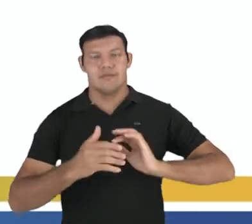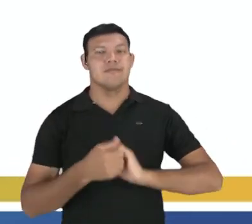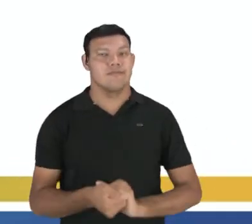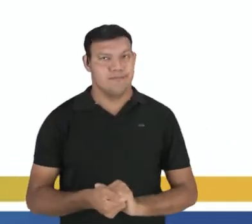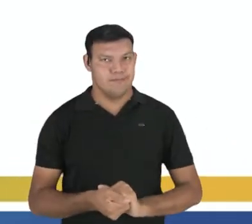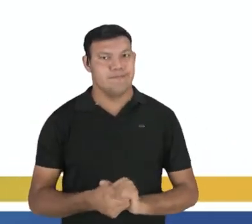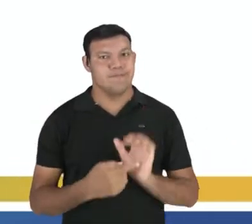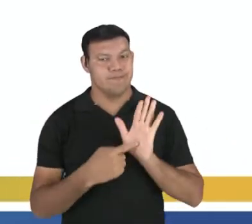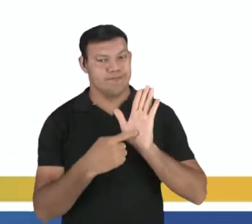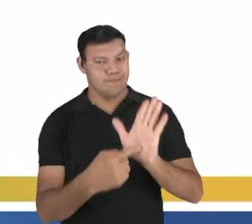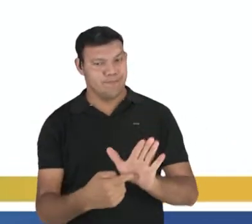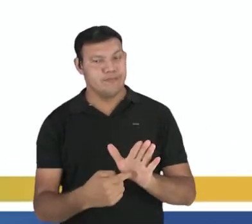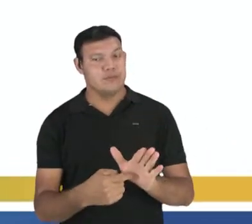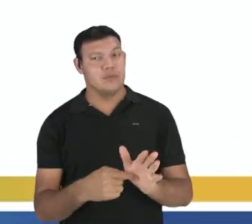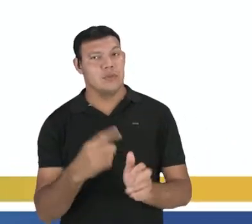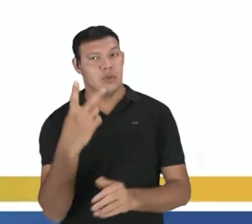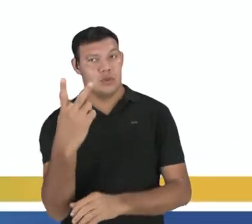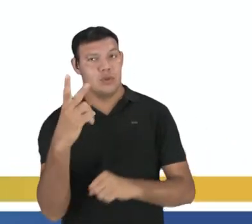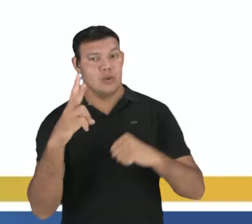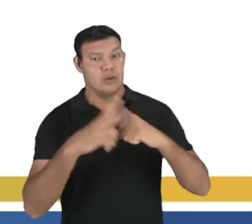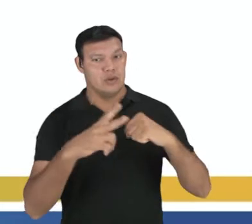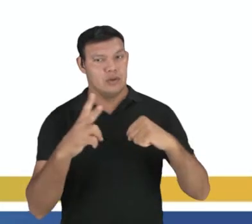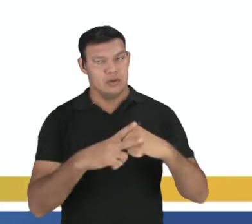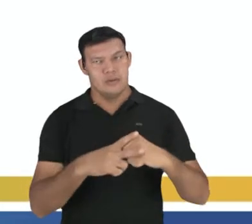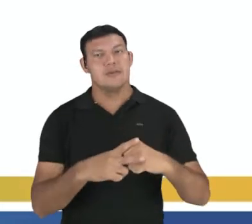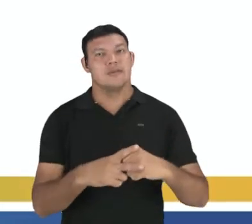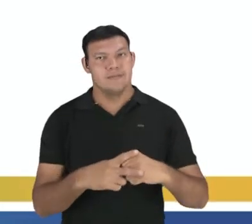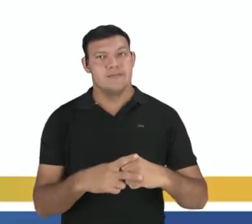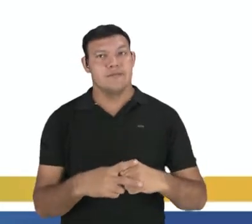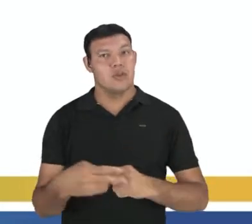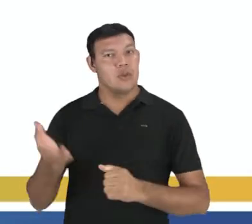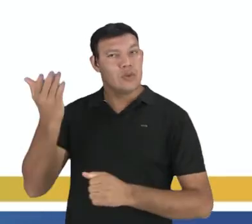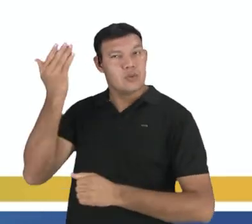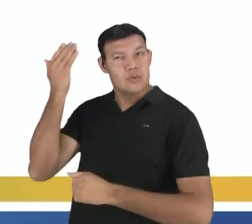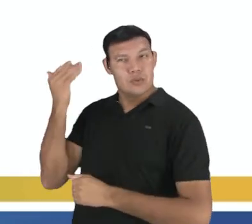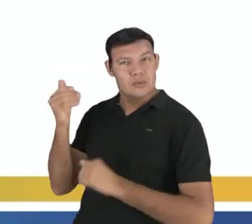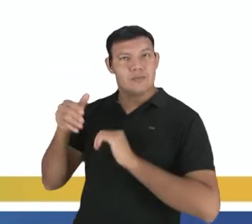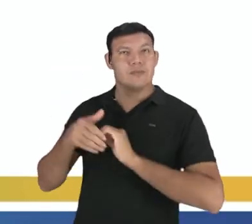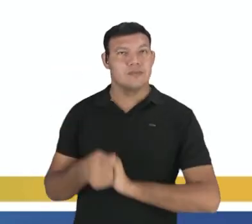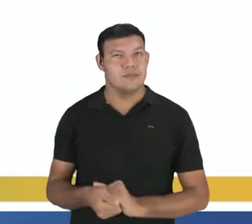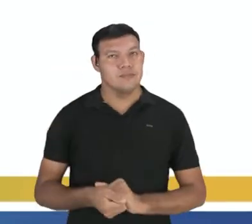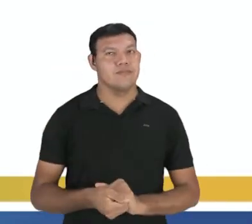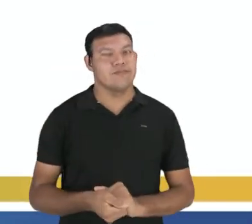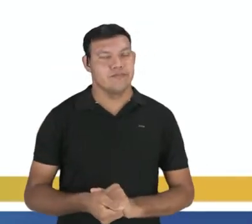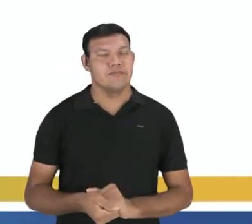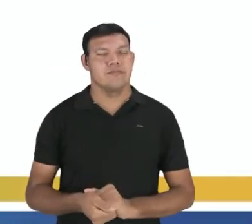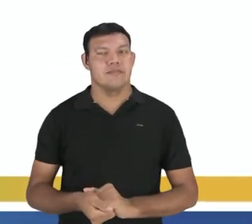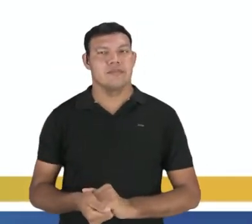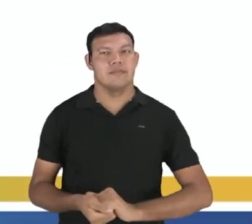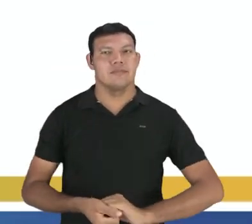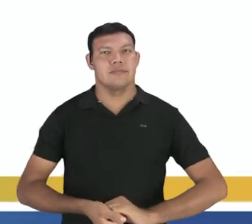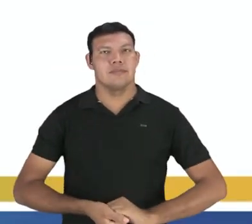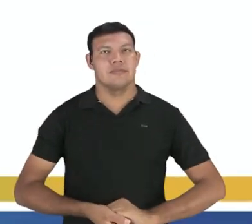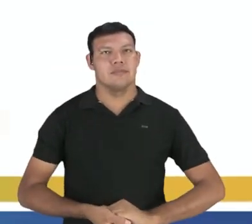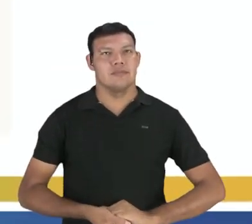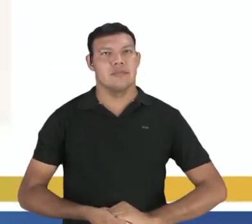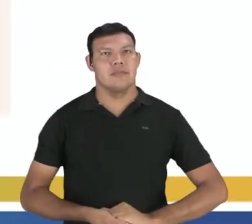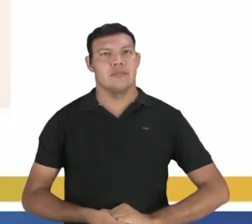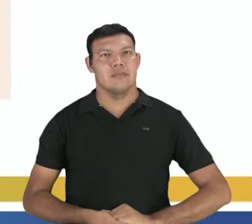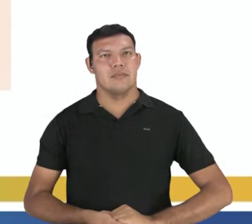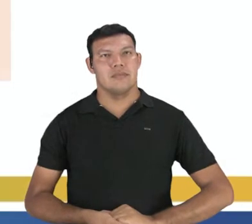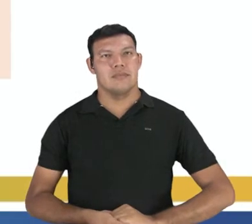nesse caso, temos dois verbos que encontram-se conjugados no passado. No caso, seria no pretérito perfeito.